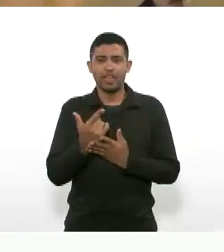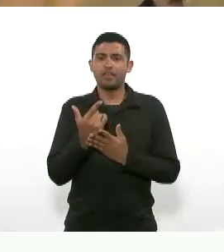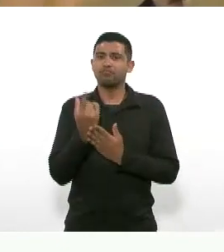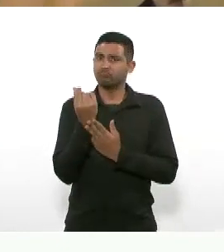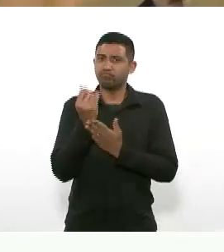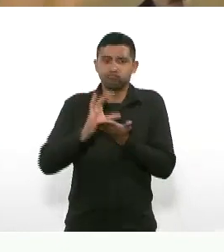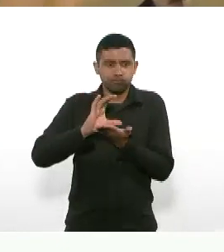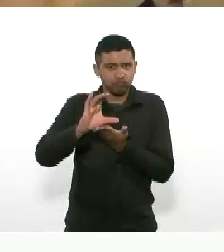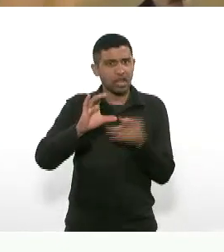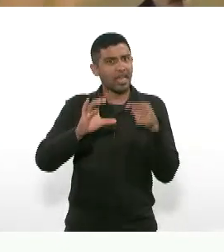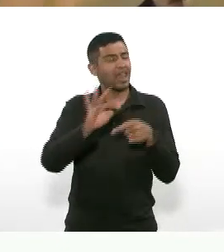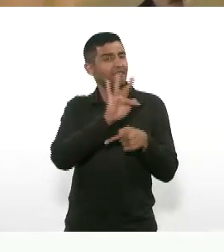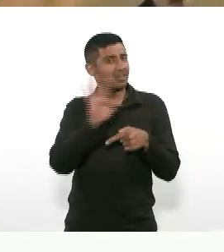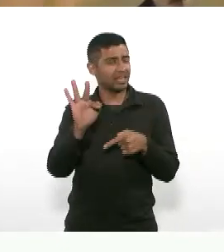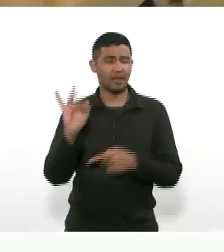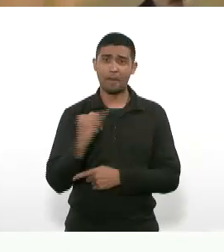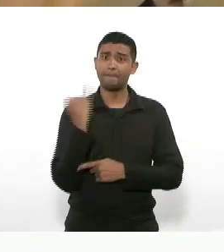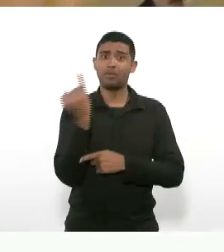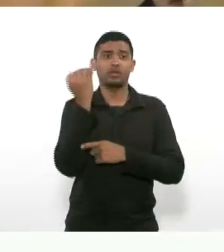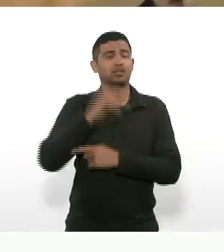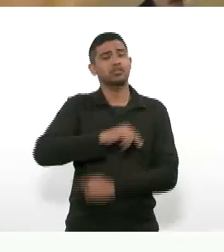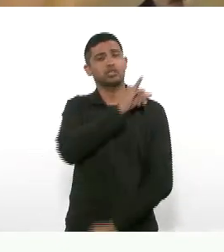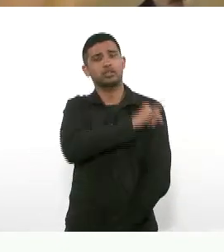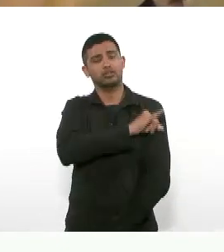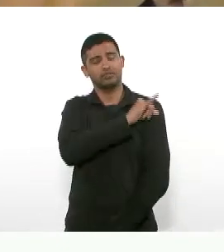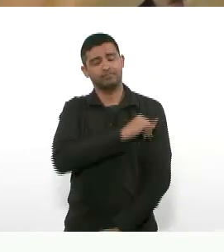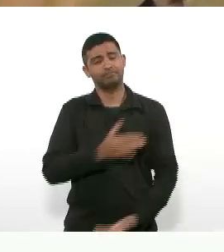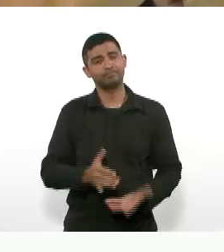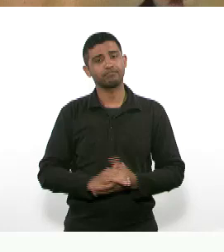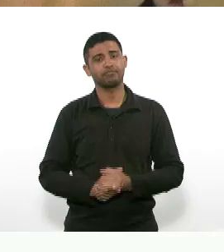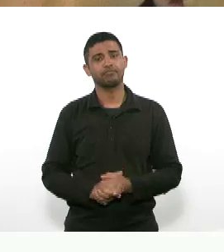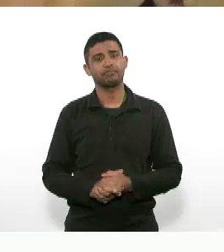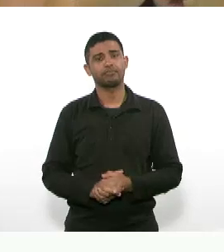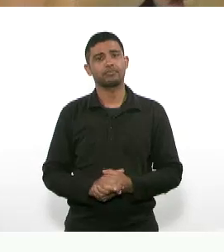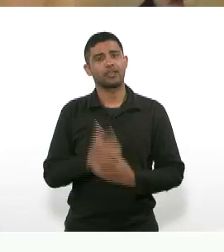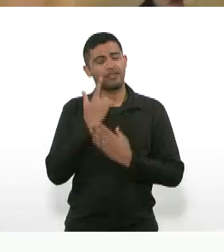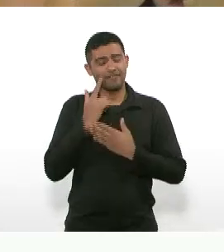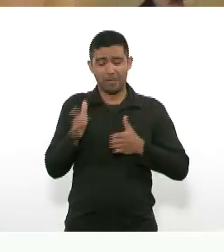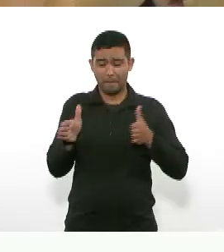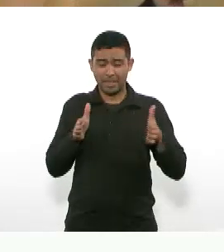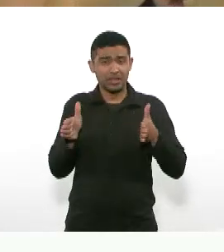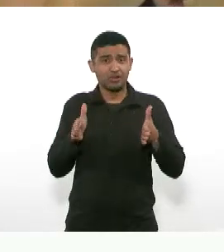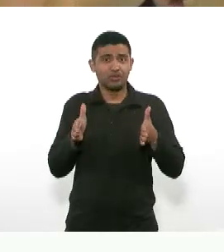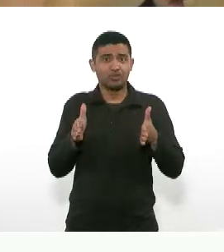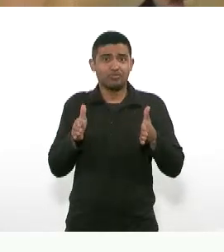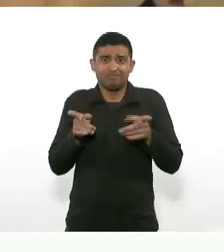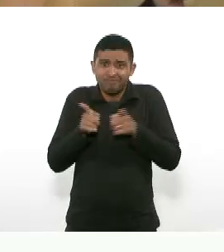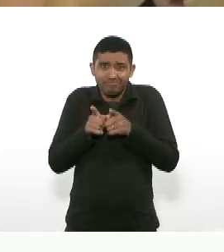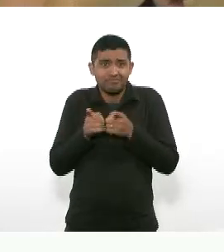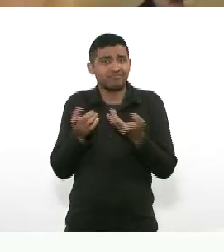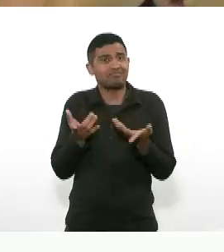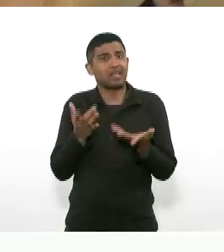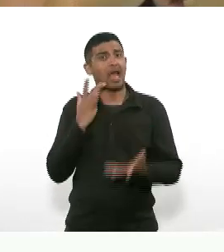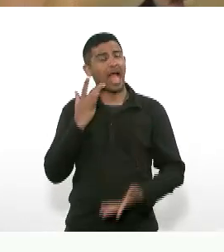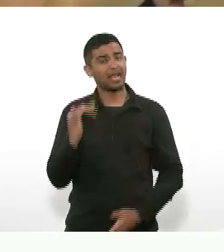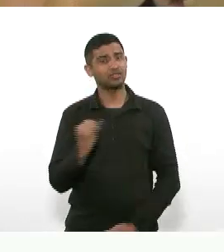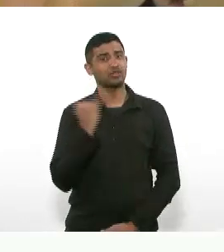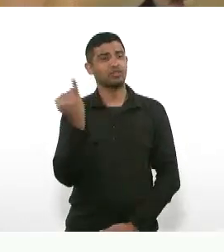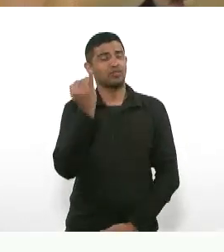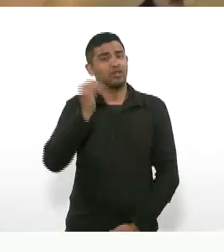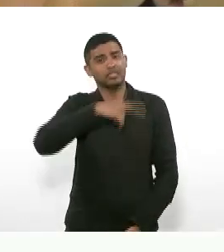federal, ela é fundamental para o nosso Estado. E esses prazos, eles estão muito curtos. Então, acho fundamental para